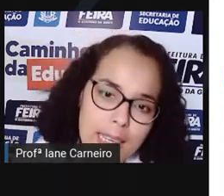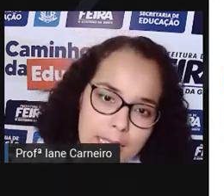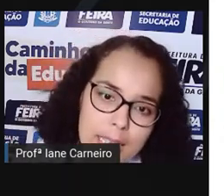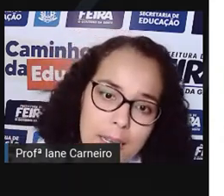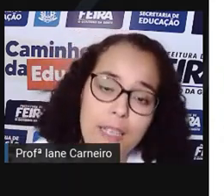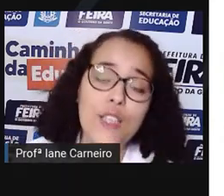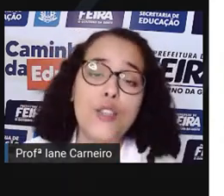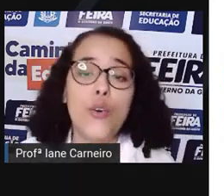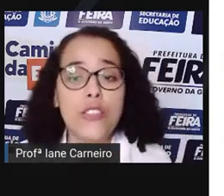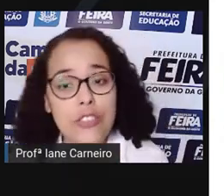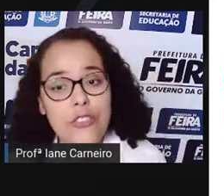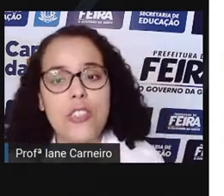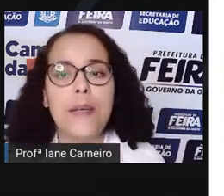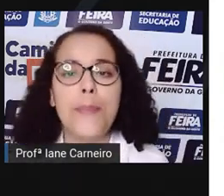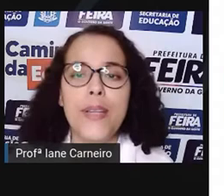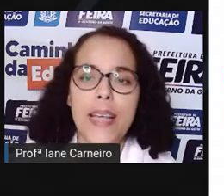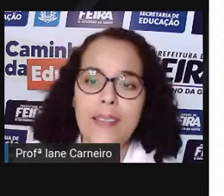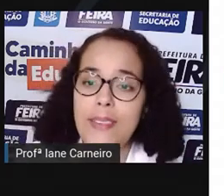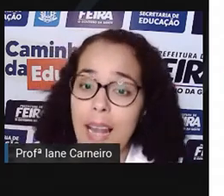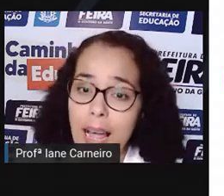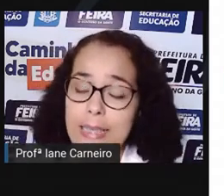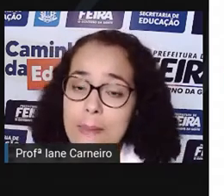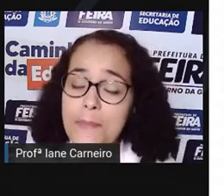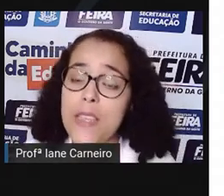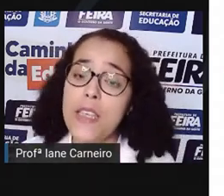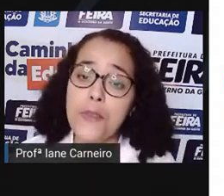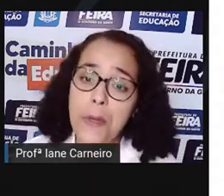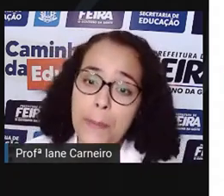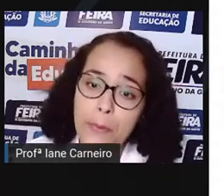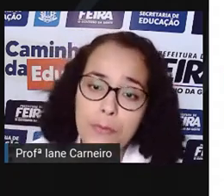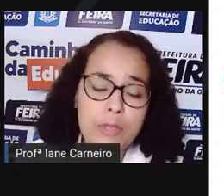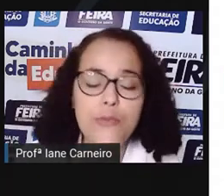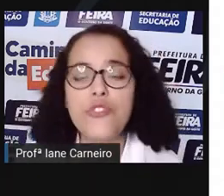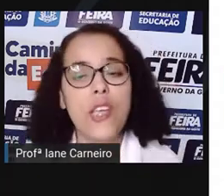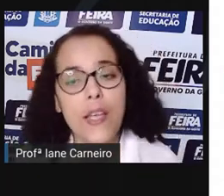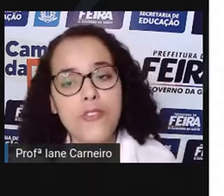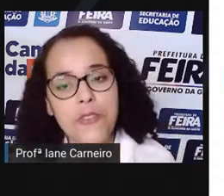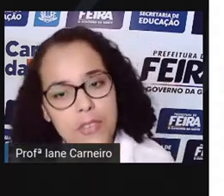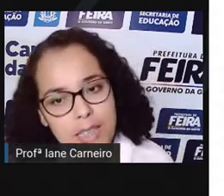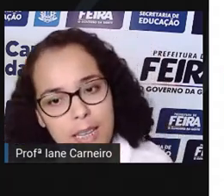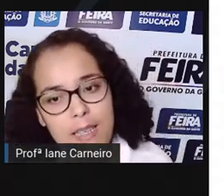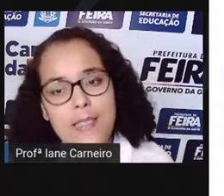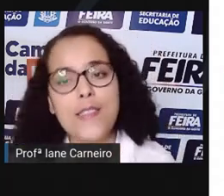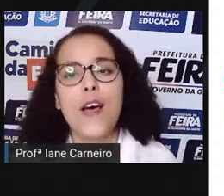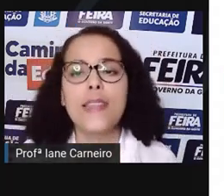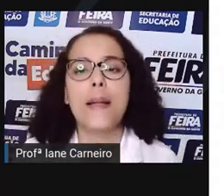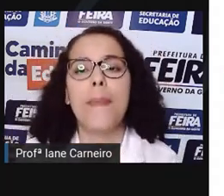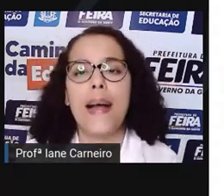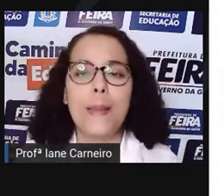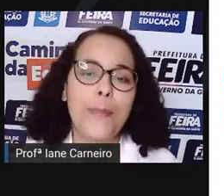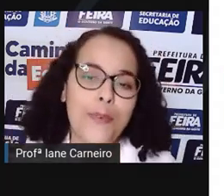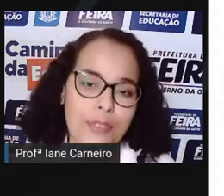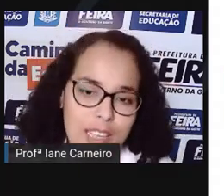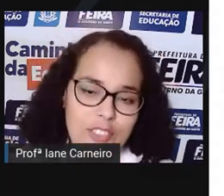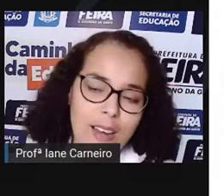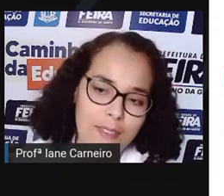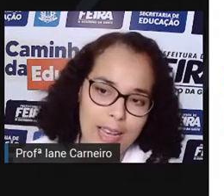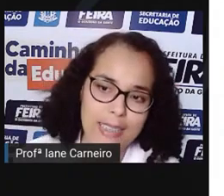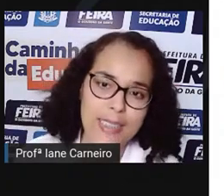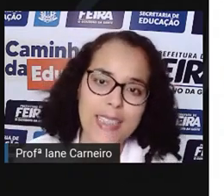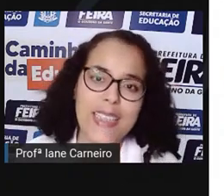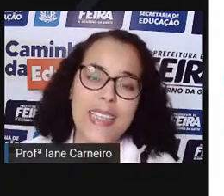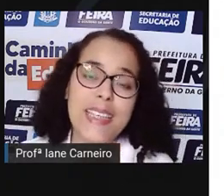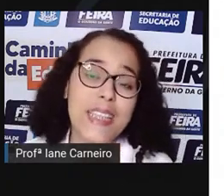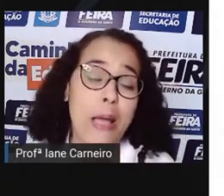filha querida, noite e dia por ela velada. E o teu povo, tão cheio de vida, só trabalha por ver-te